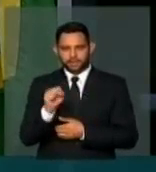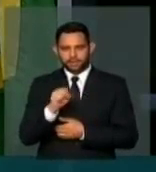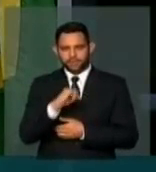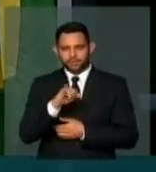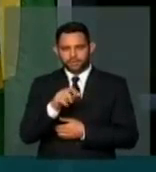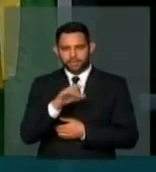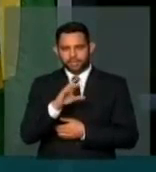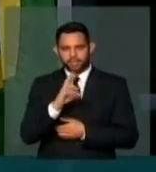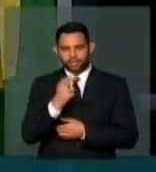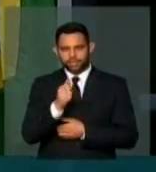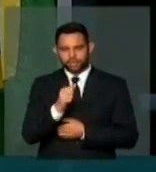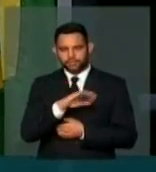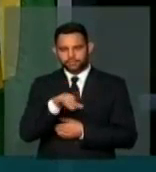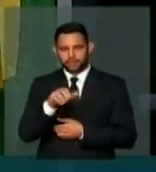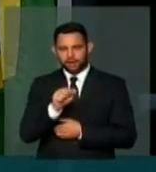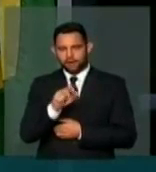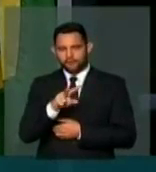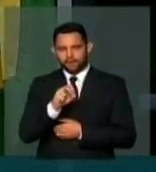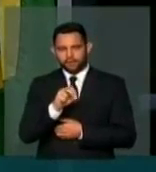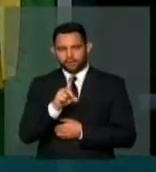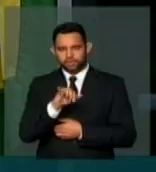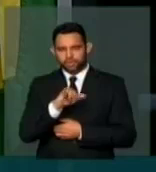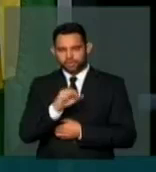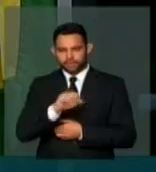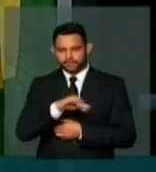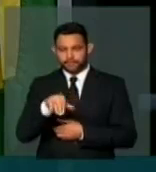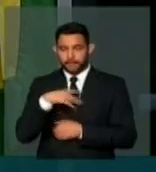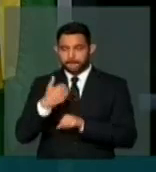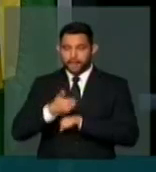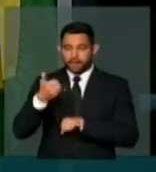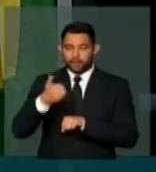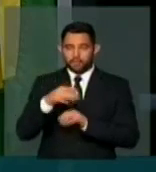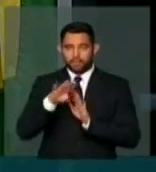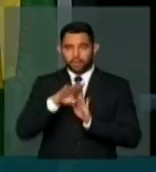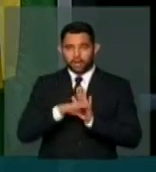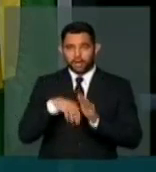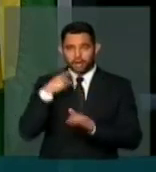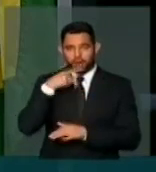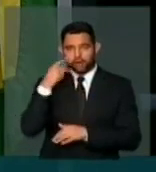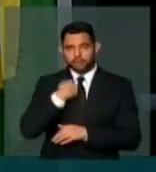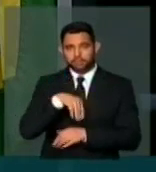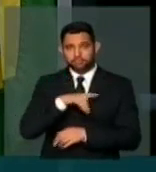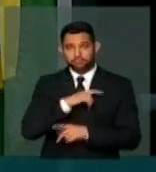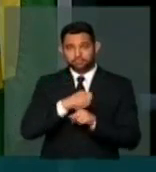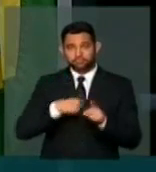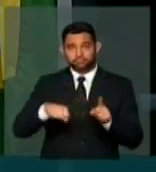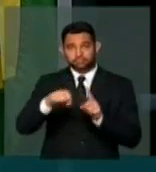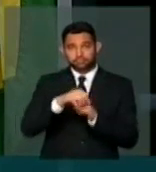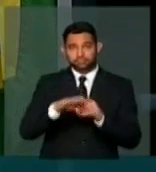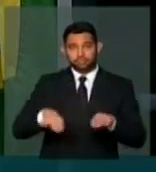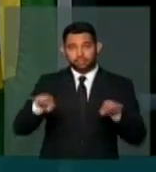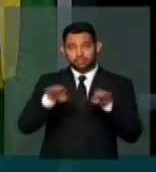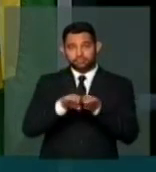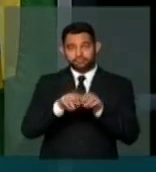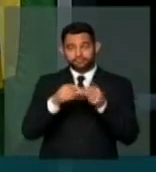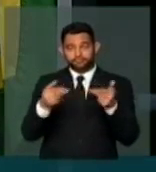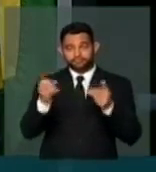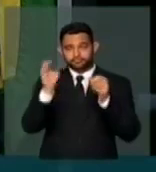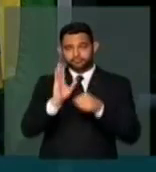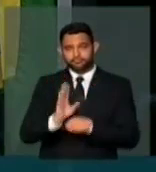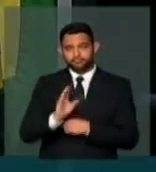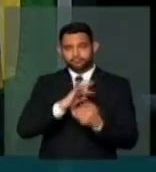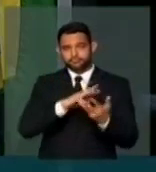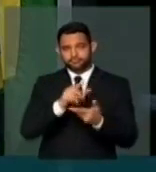José Richa, de Álvaro Dias, da melhor política social-democrata desse país, o Brasil e do